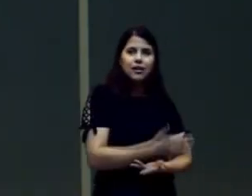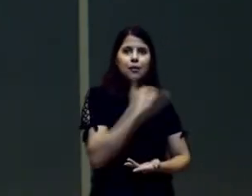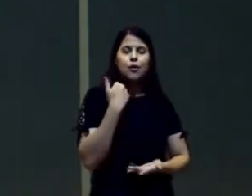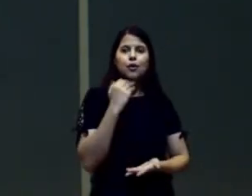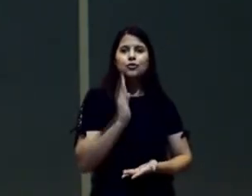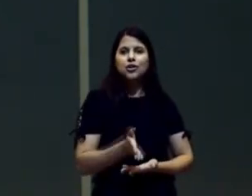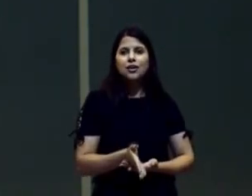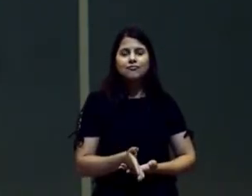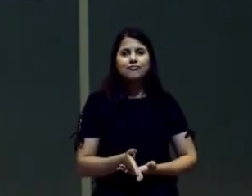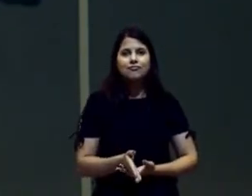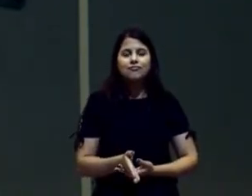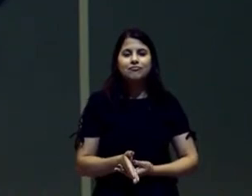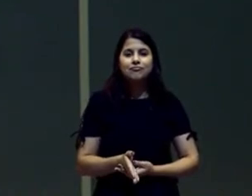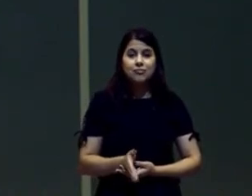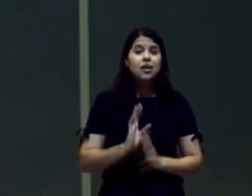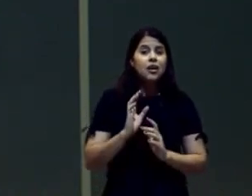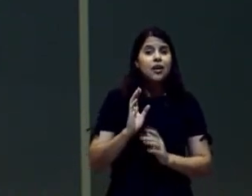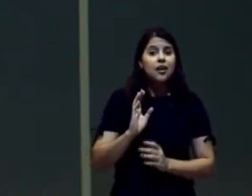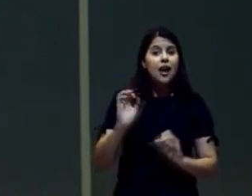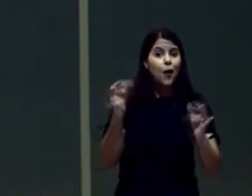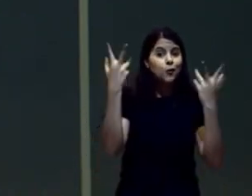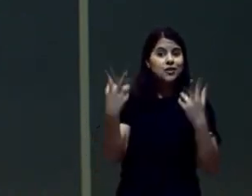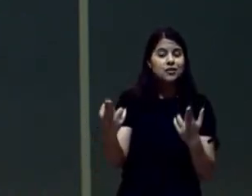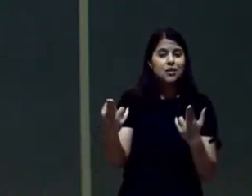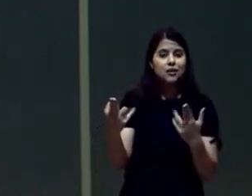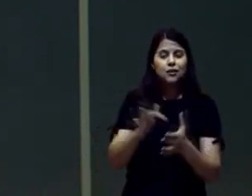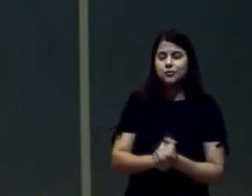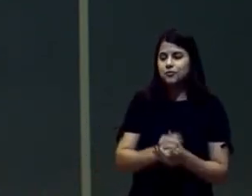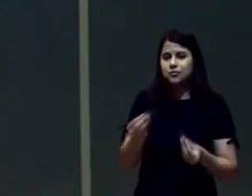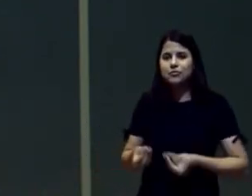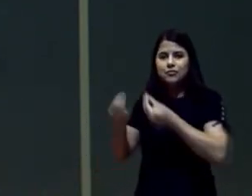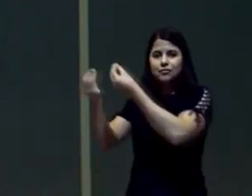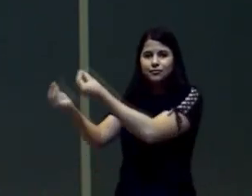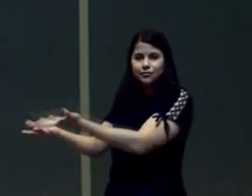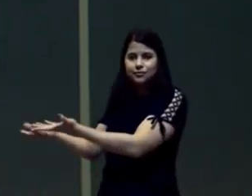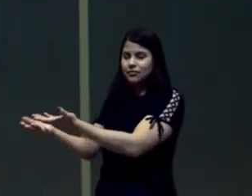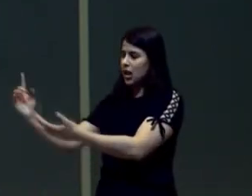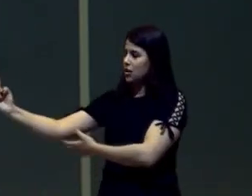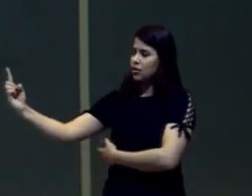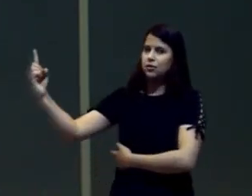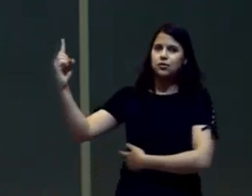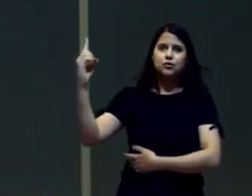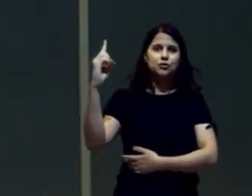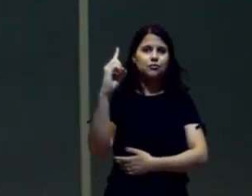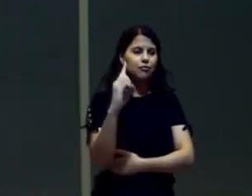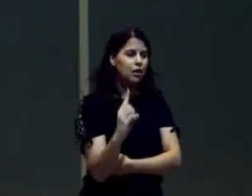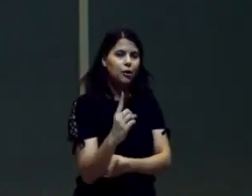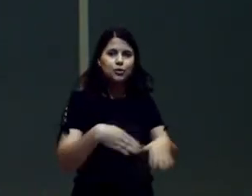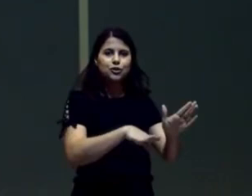tempo. A carta chegou às mãos de Timóteo, mas Timóteo não conseguiu chegar a tempo de encontrar Paulo